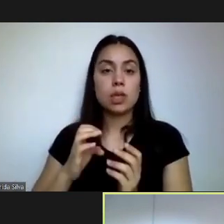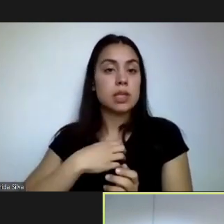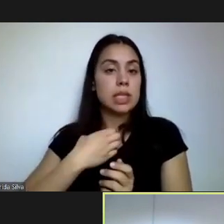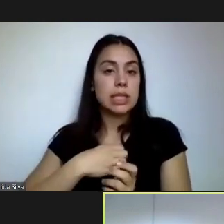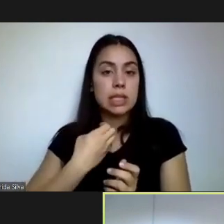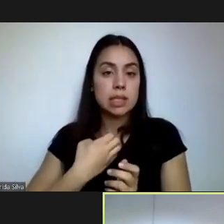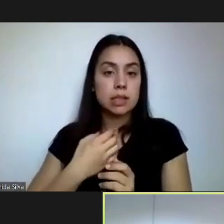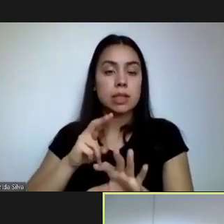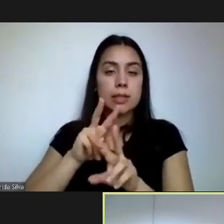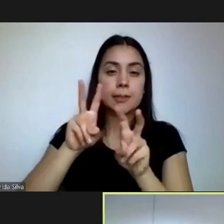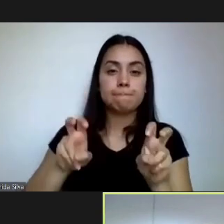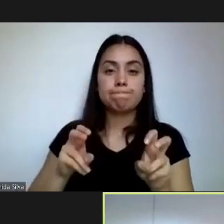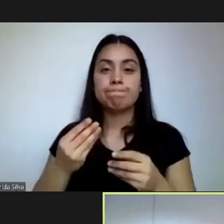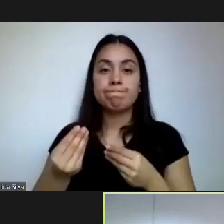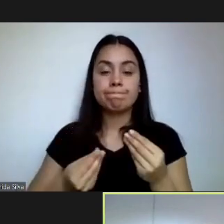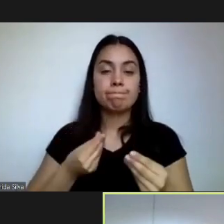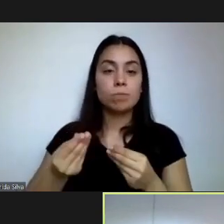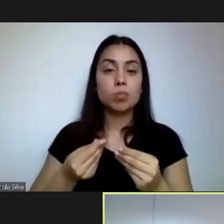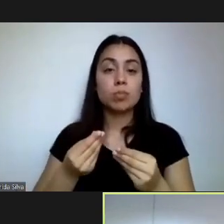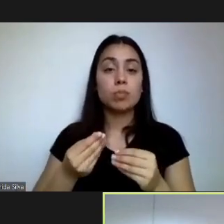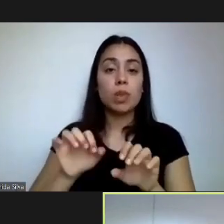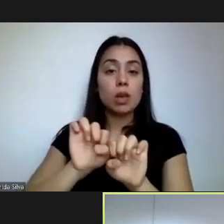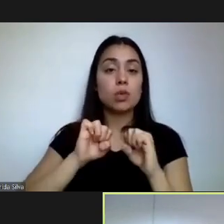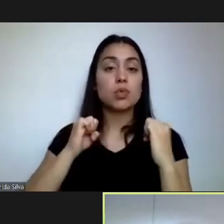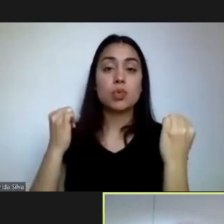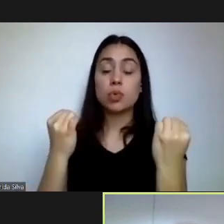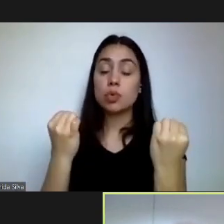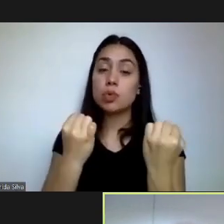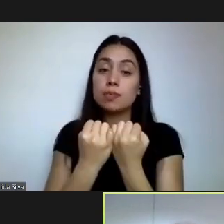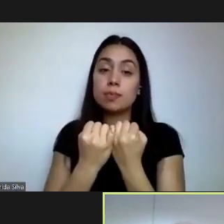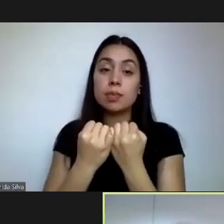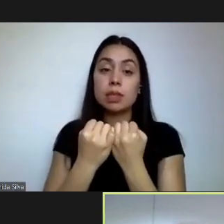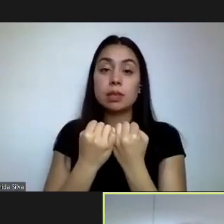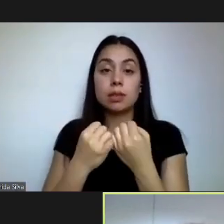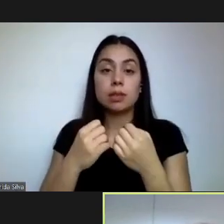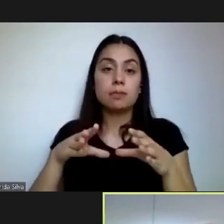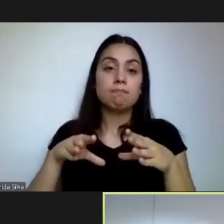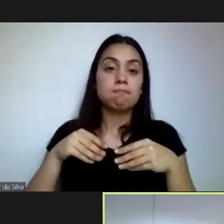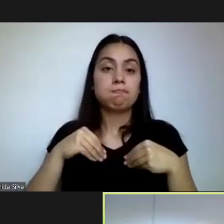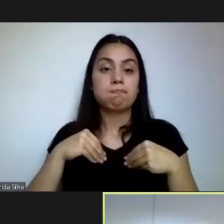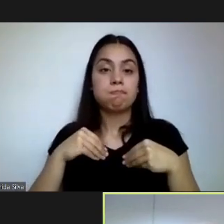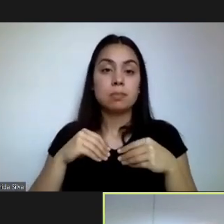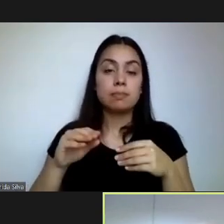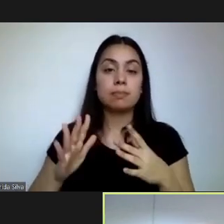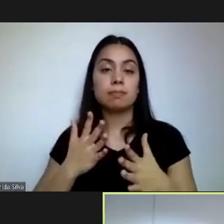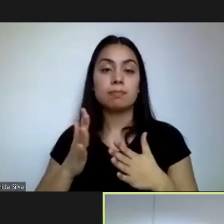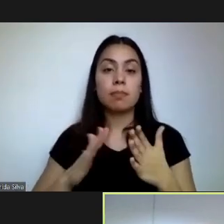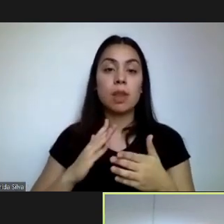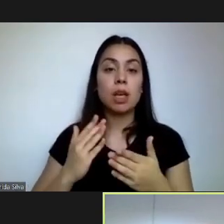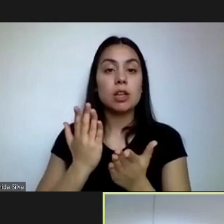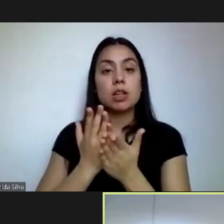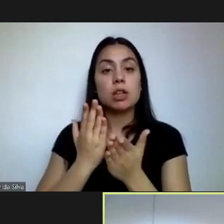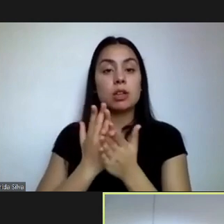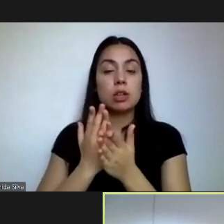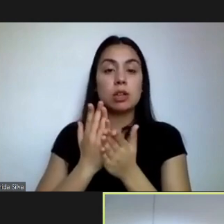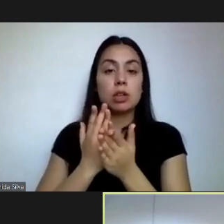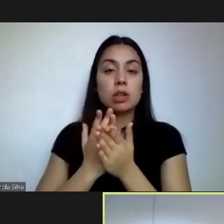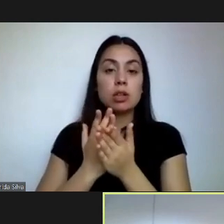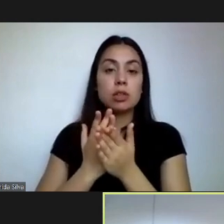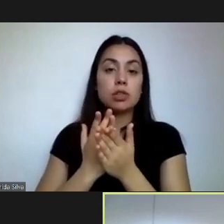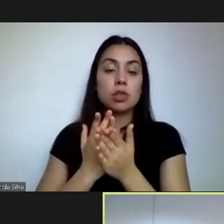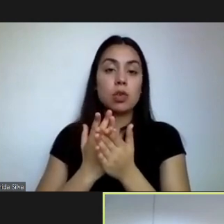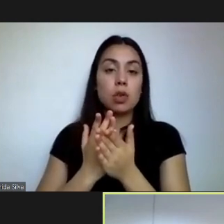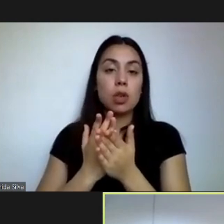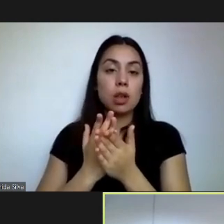mesmo em casa, estes são temas que a sociedade é multissetorial, não é? A escola não é a escola o único espaço